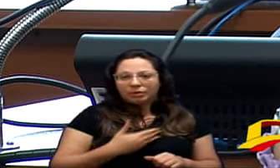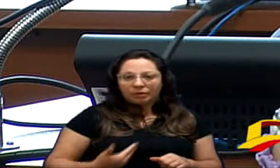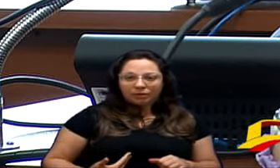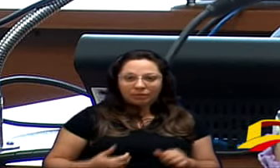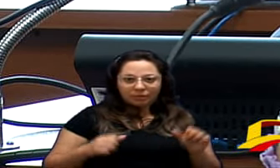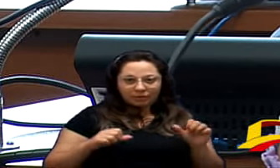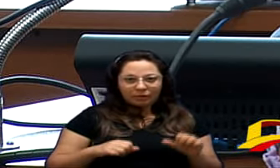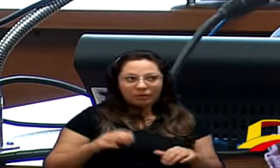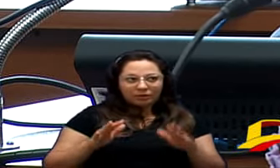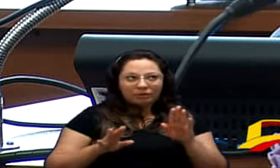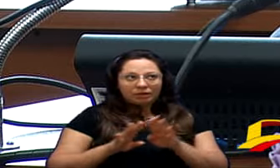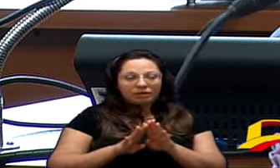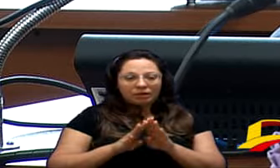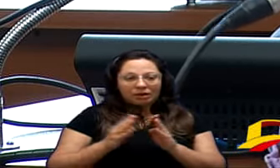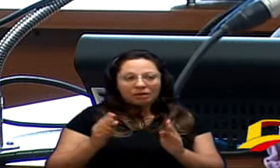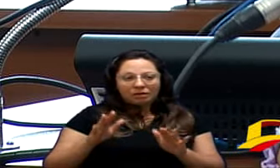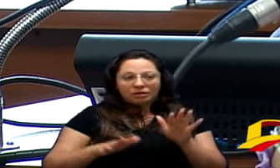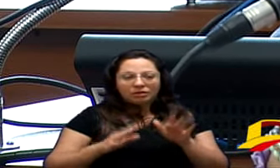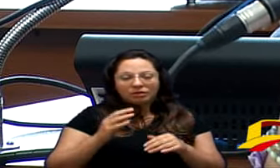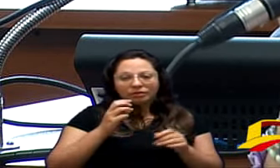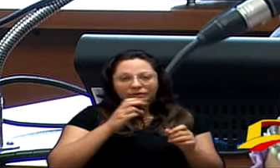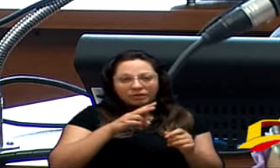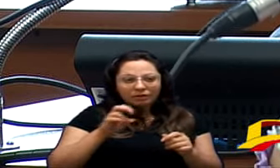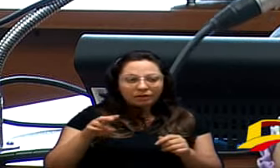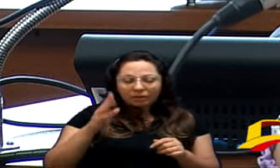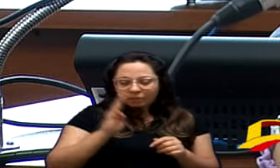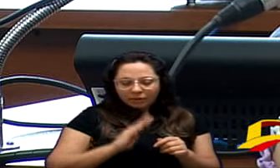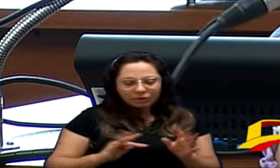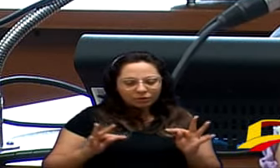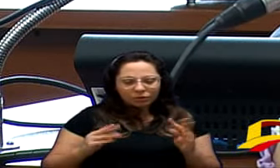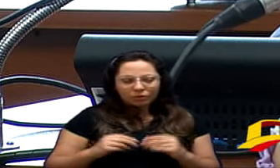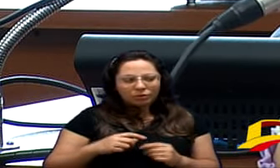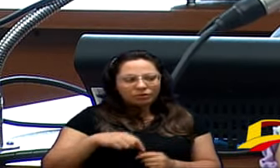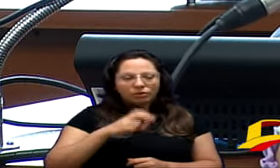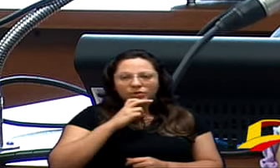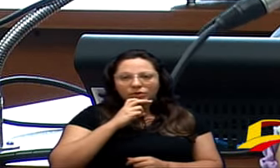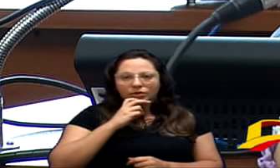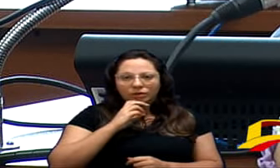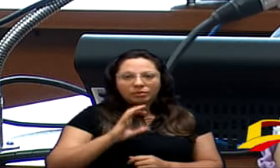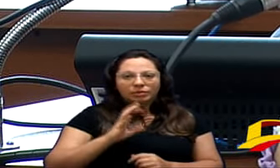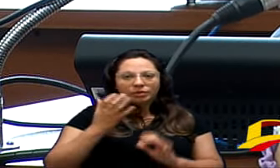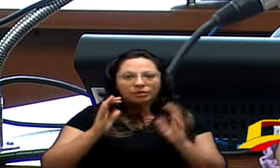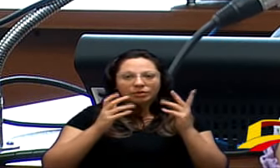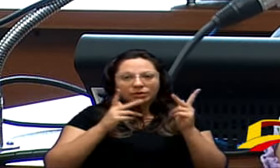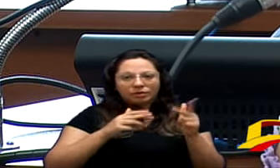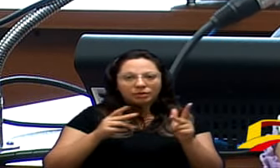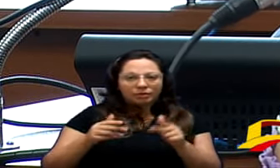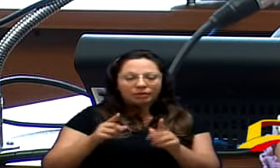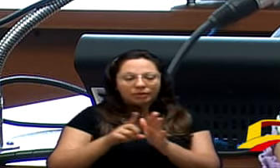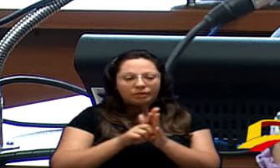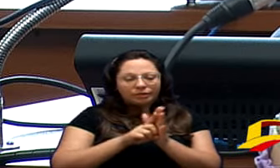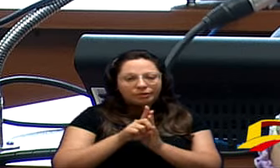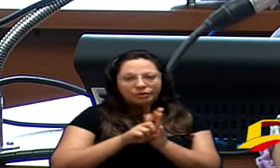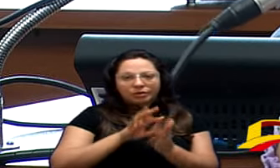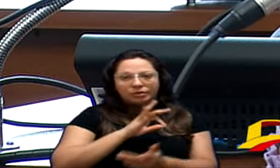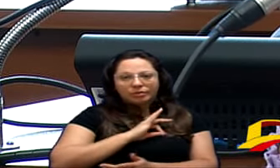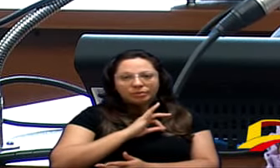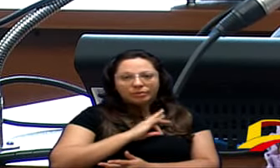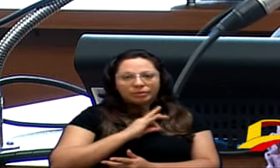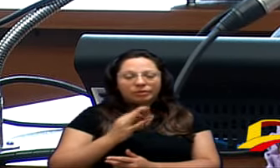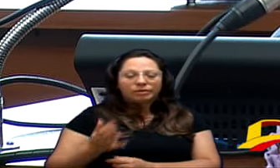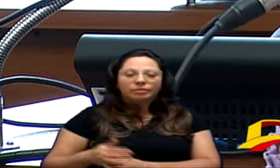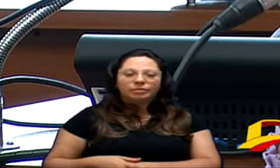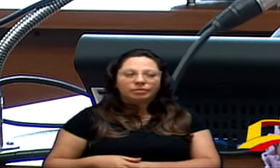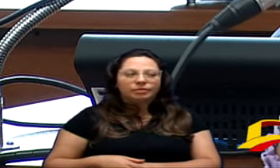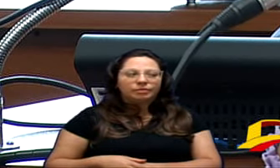do que a gente tem acompanhado no Brasil como um todo em Sorocaba tá sendo feit algumas investigações mas nesse sentido